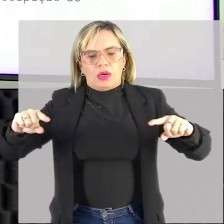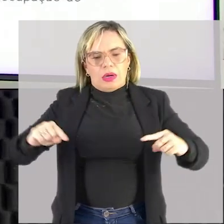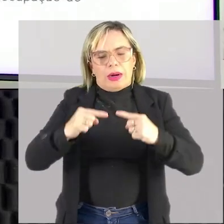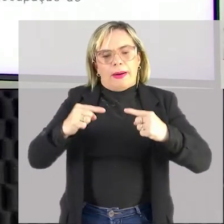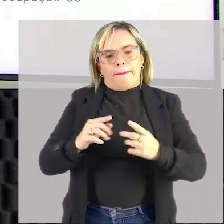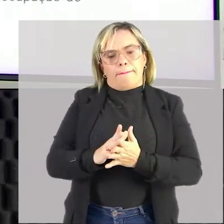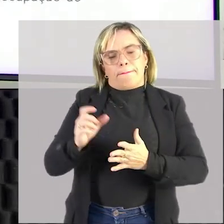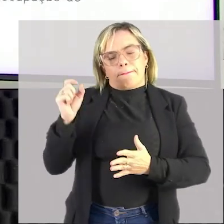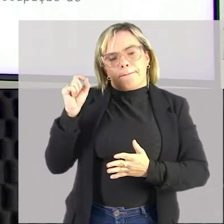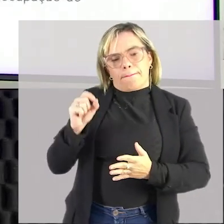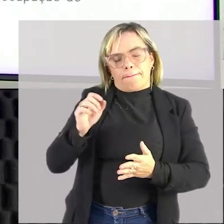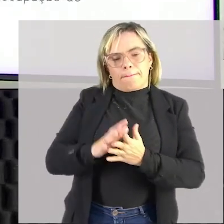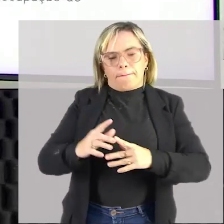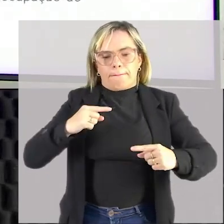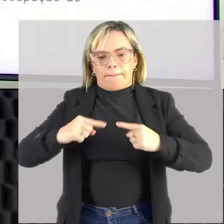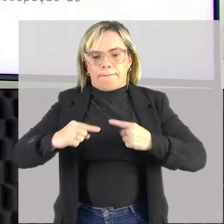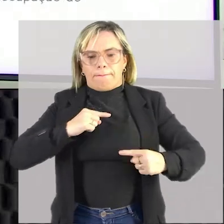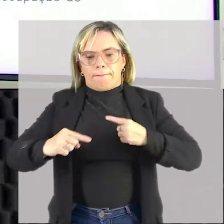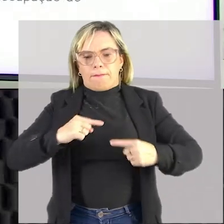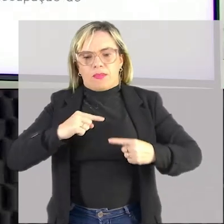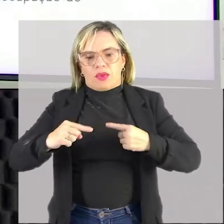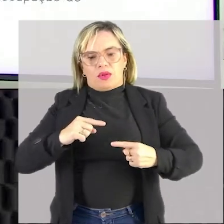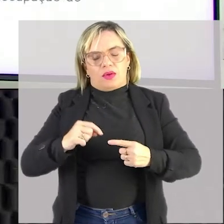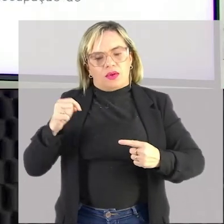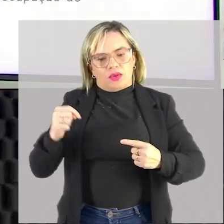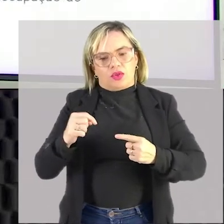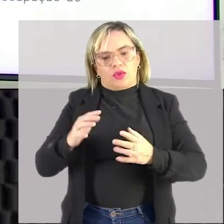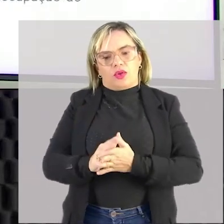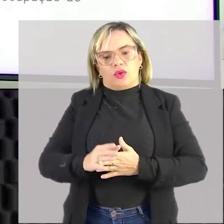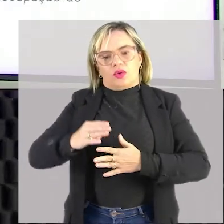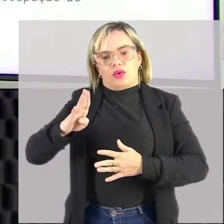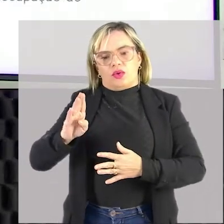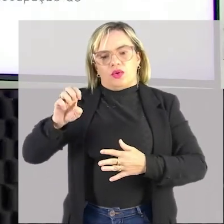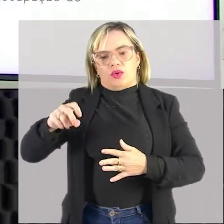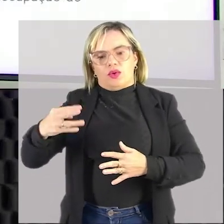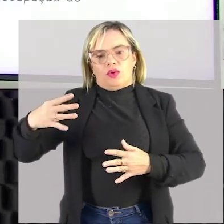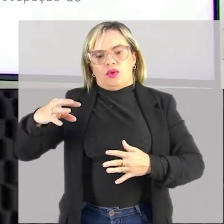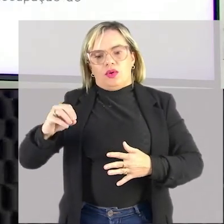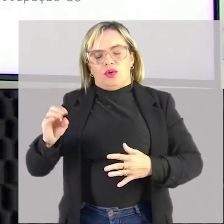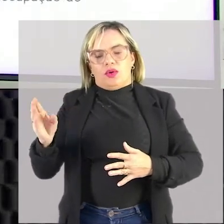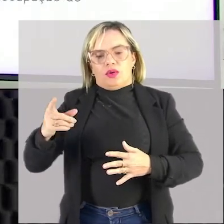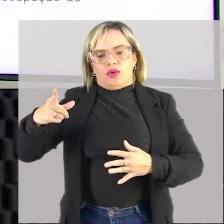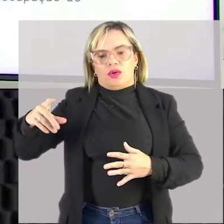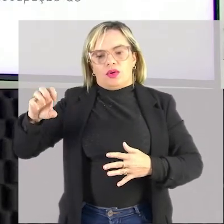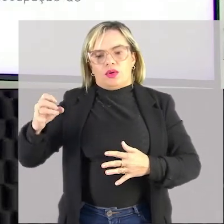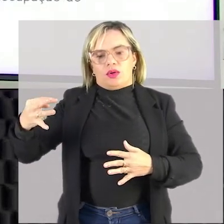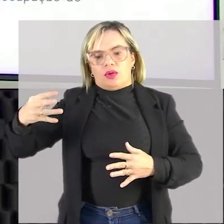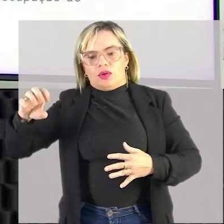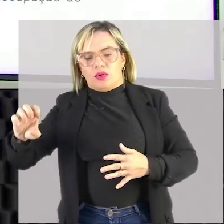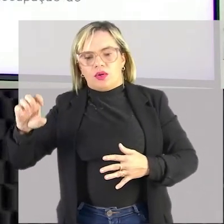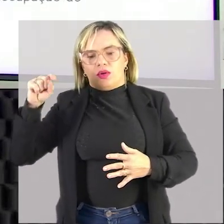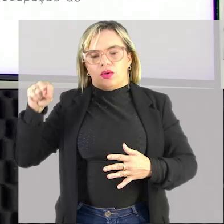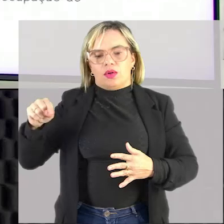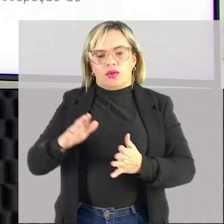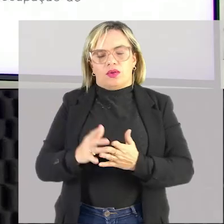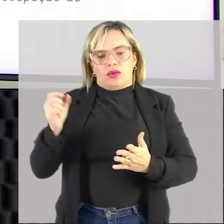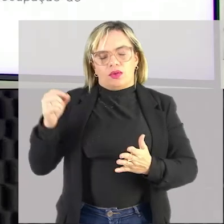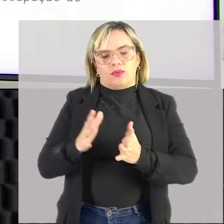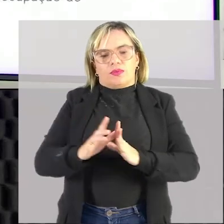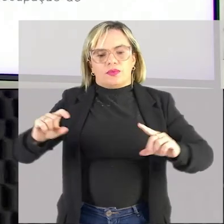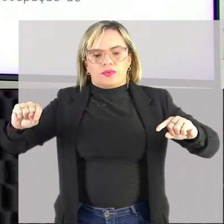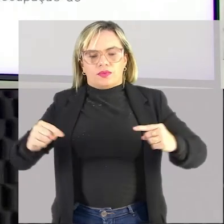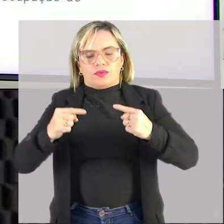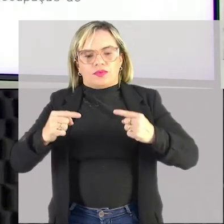disputas políticas com Benedito Leite, que era o Leda. Então, ele tinha essa disputa com Benedito